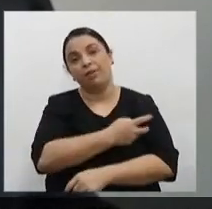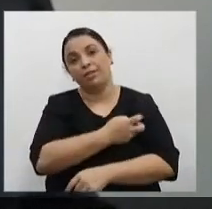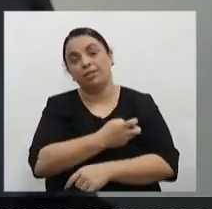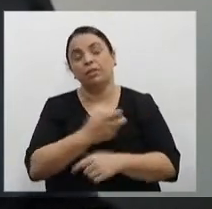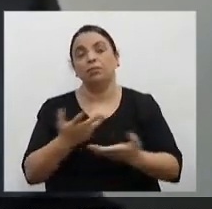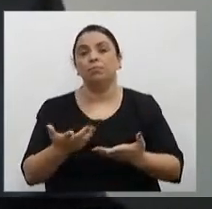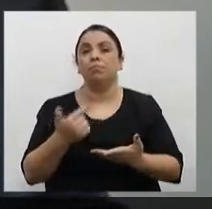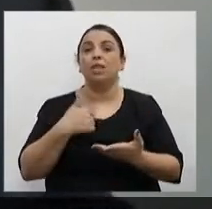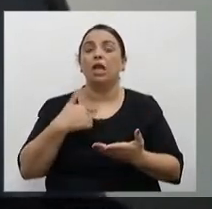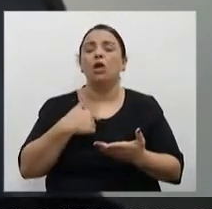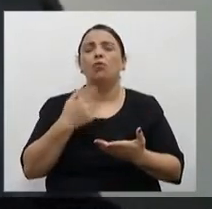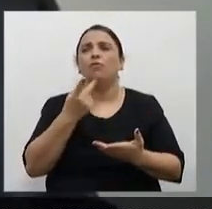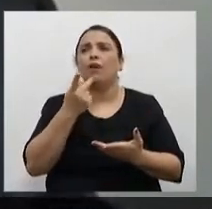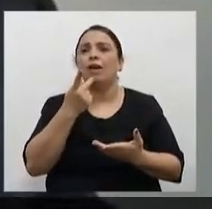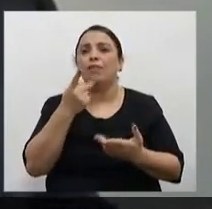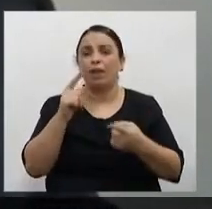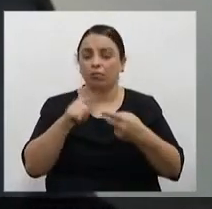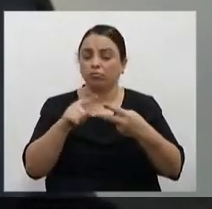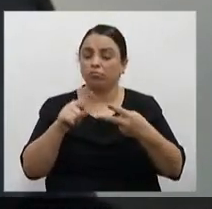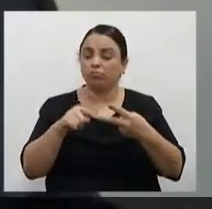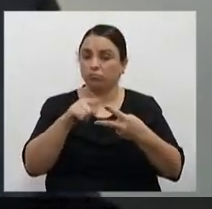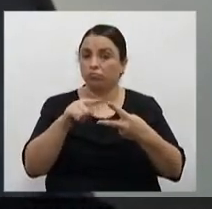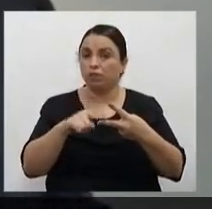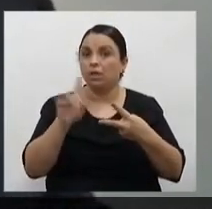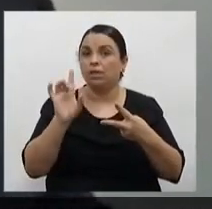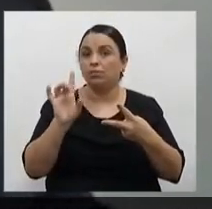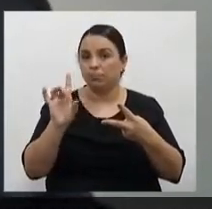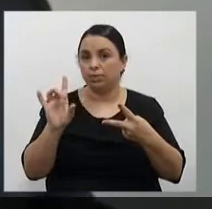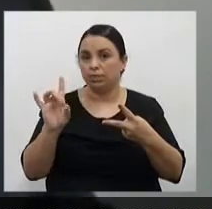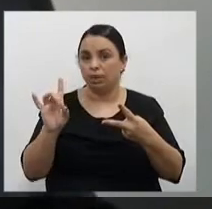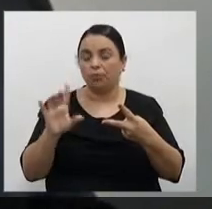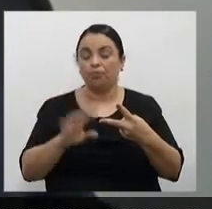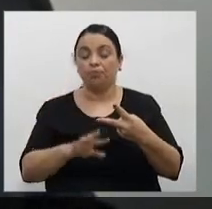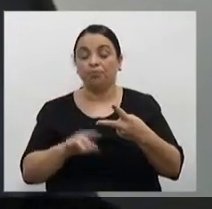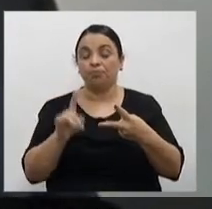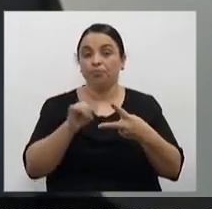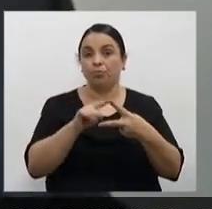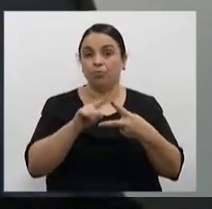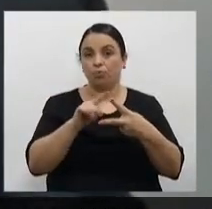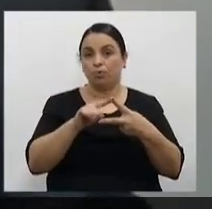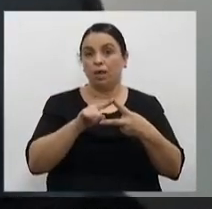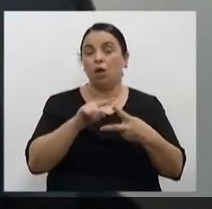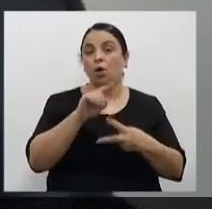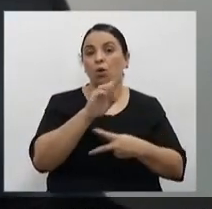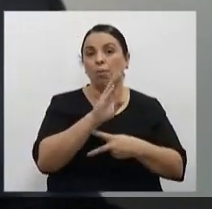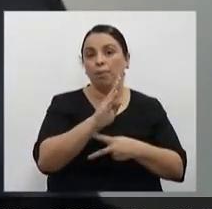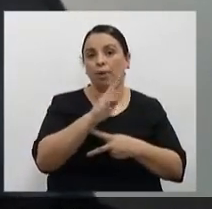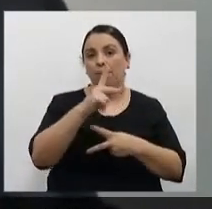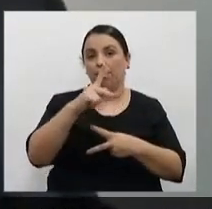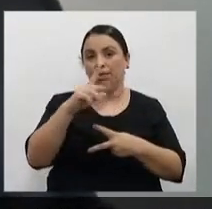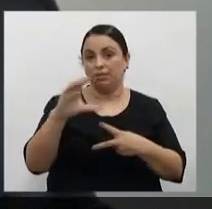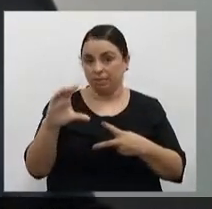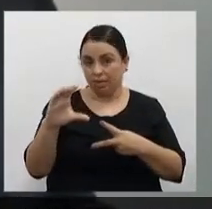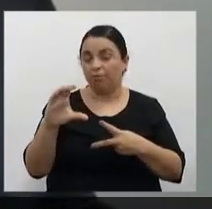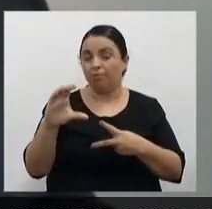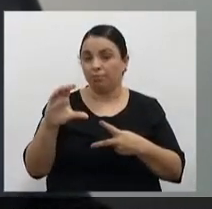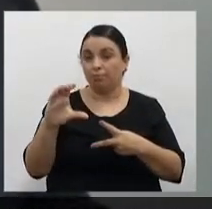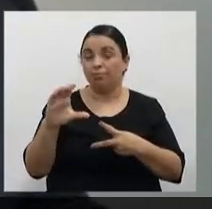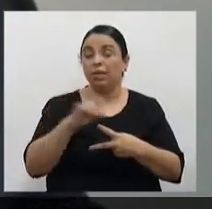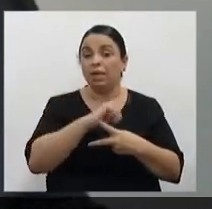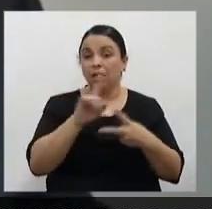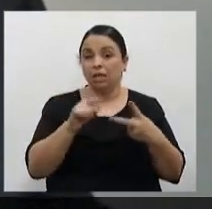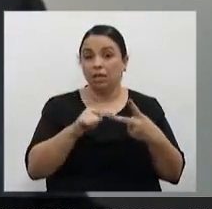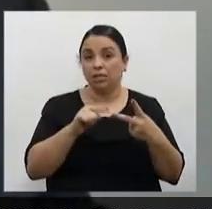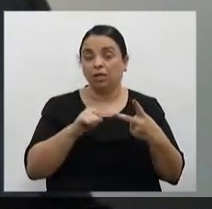pontuei aqui duas questões específicas, que é o benefício continuado do BPC e